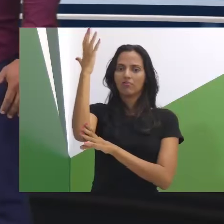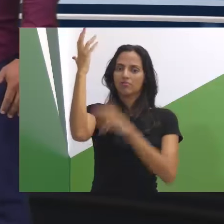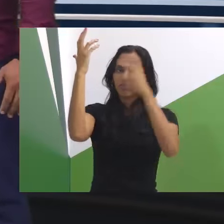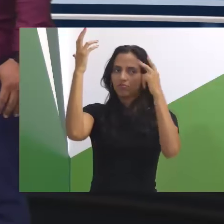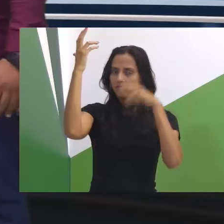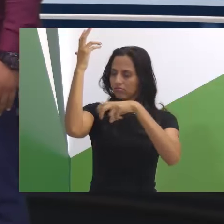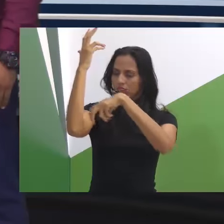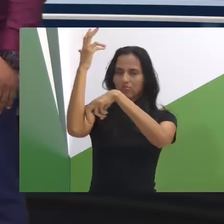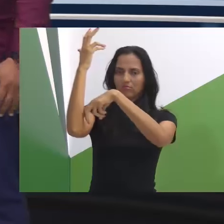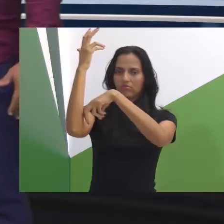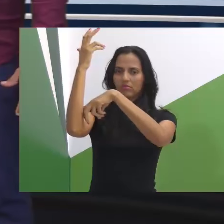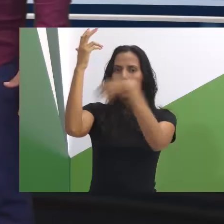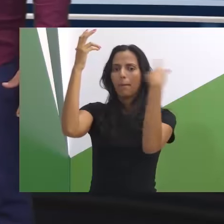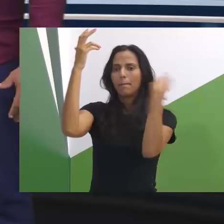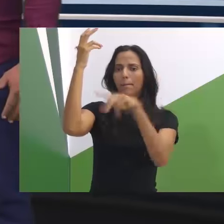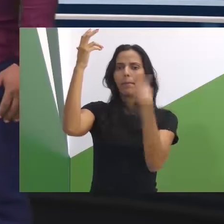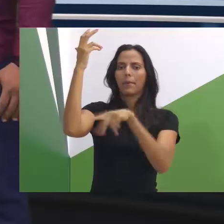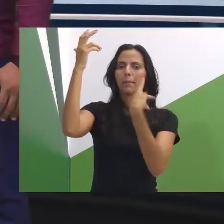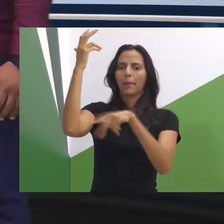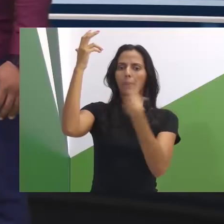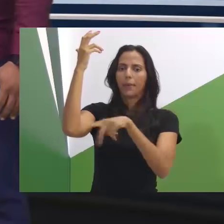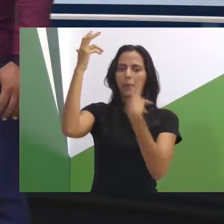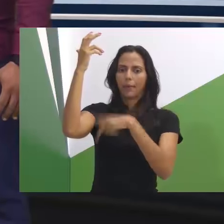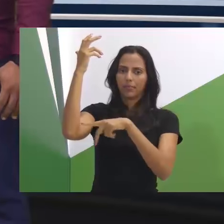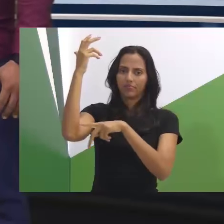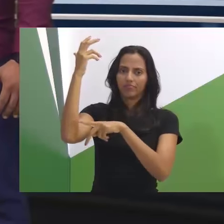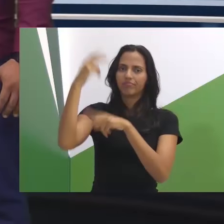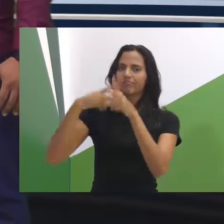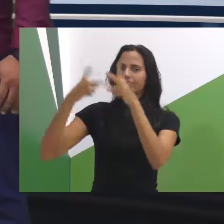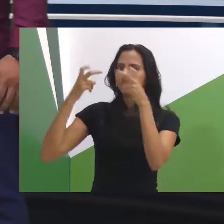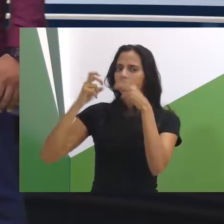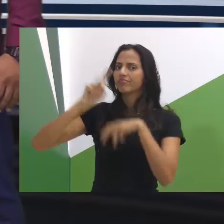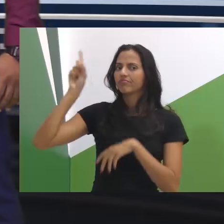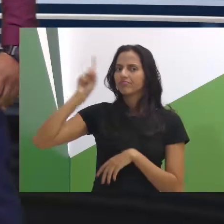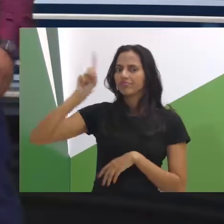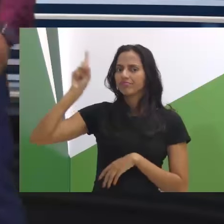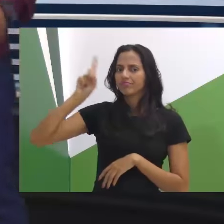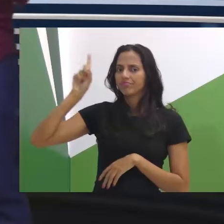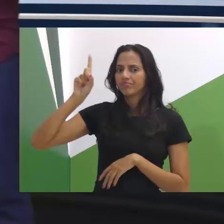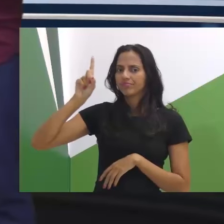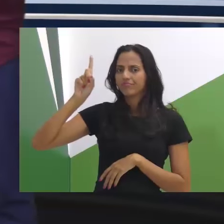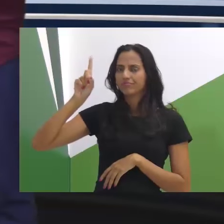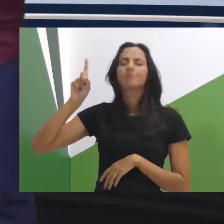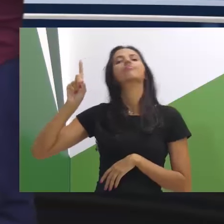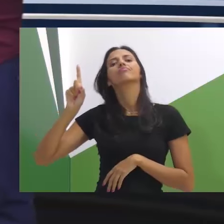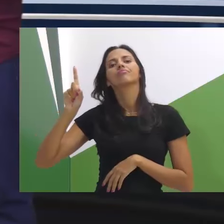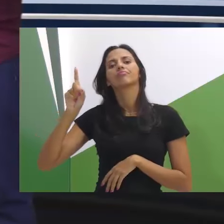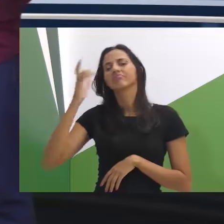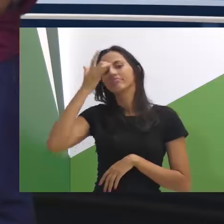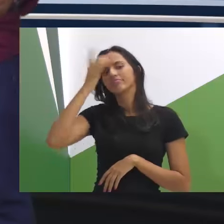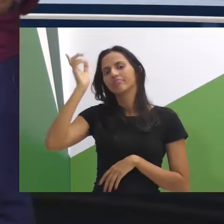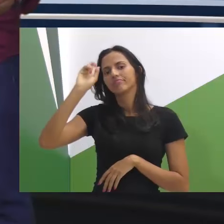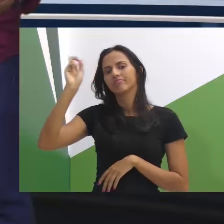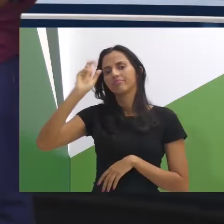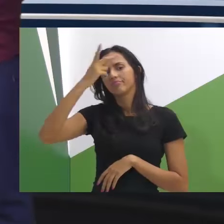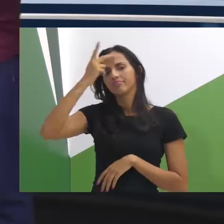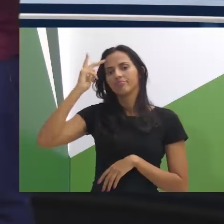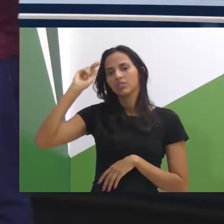E aí o que a gente pode perceber de característica nessa imagem, é você perceber que existe um negro